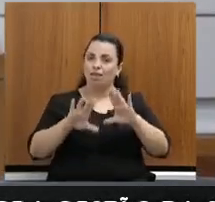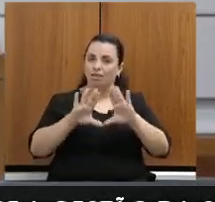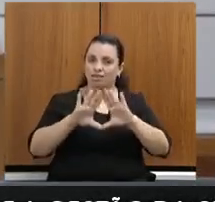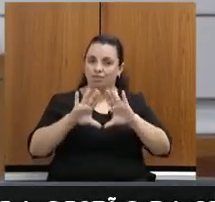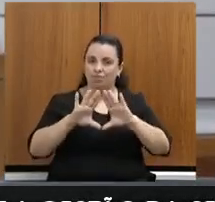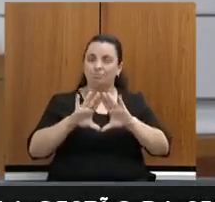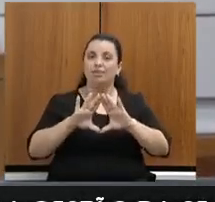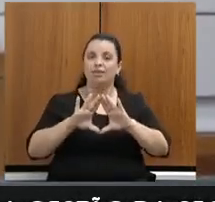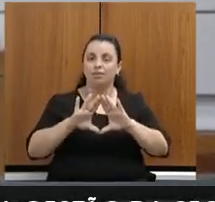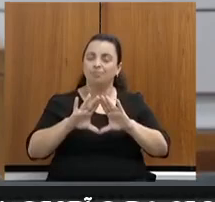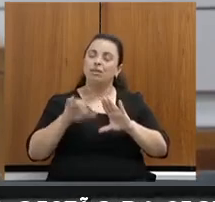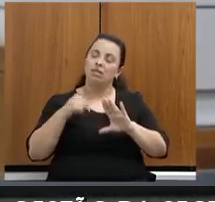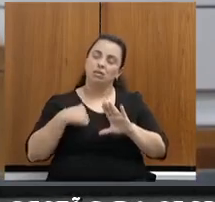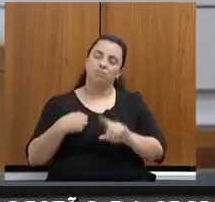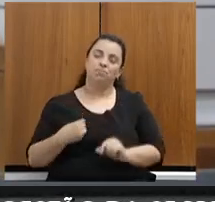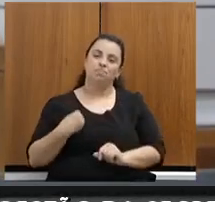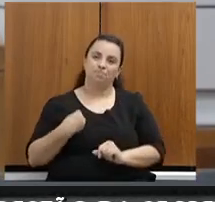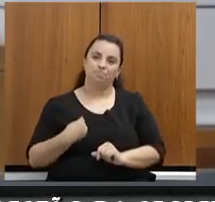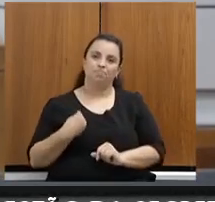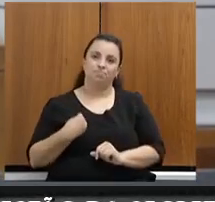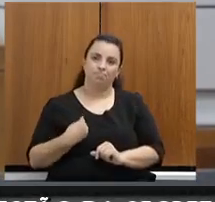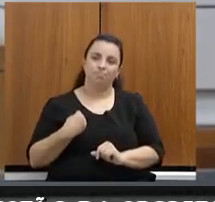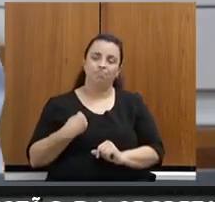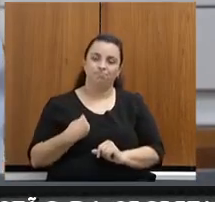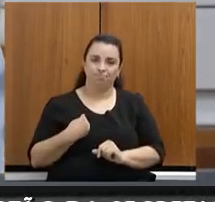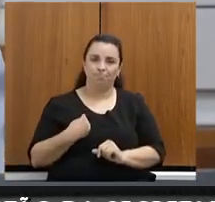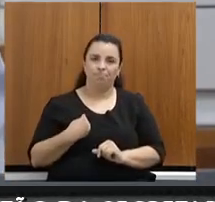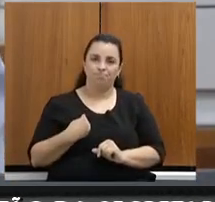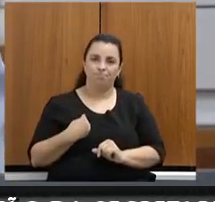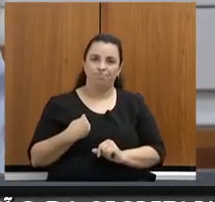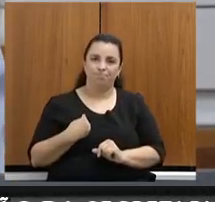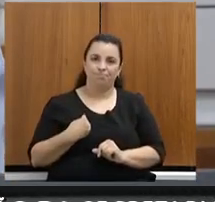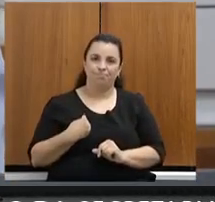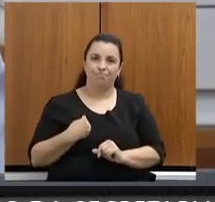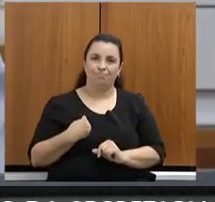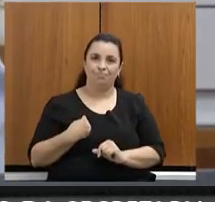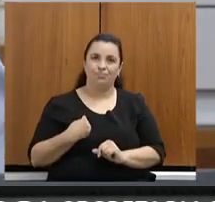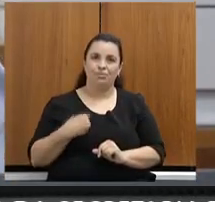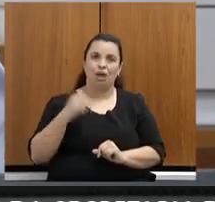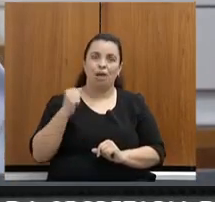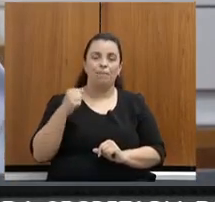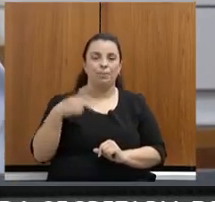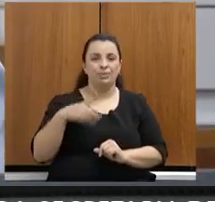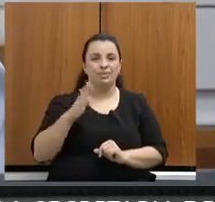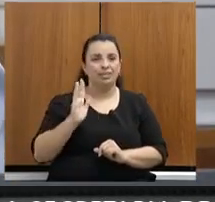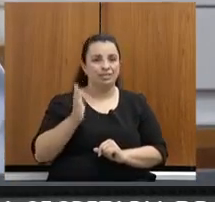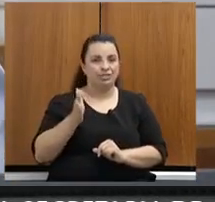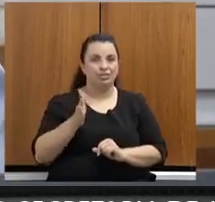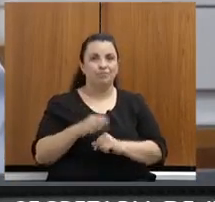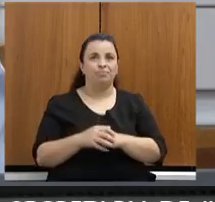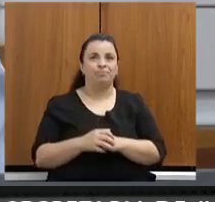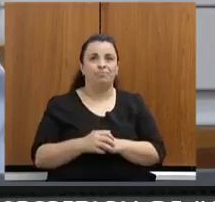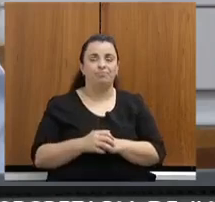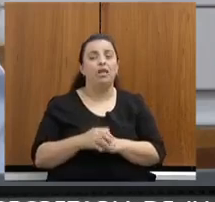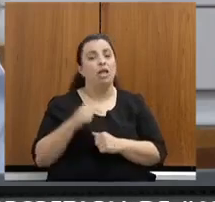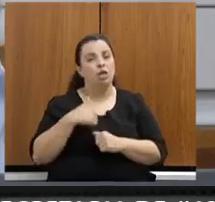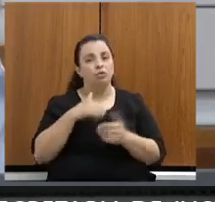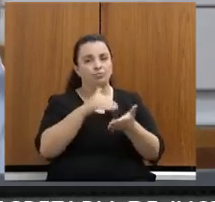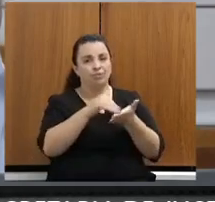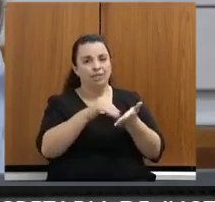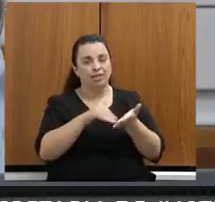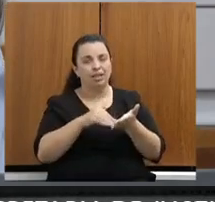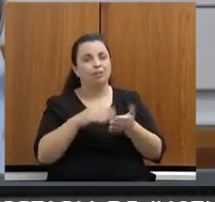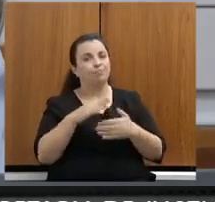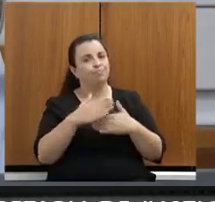quadro do qual eu faço parte também agora já aposentada secretária eu quero de uma forma muito carinhosa cumprimentar o